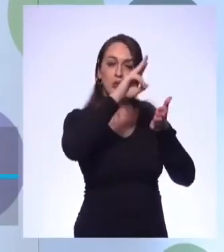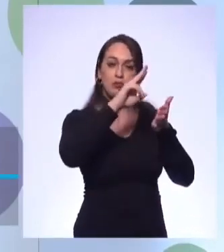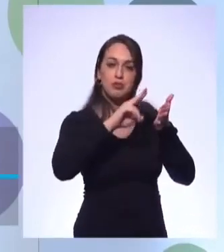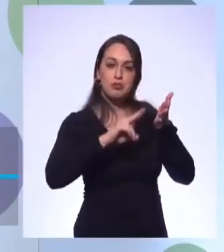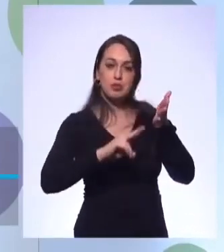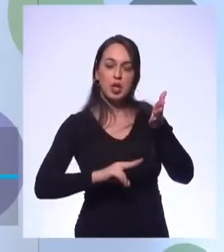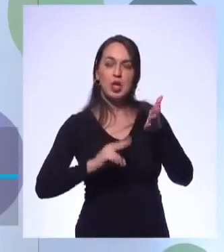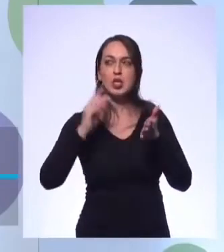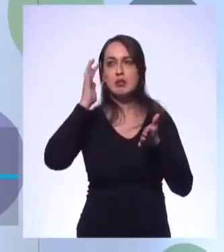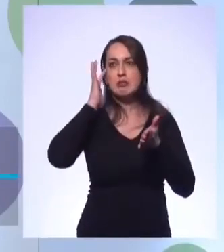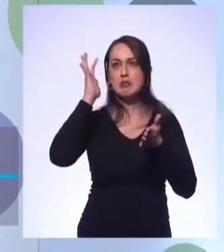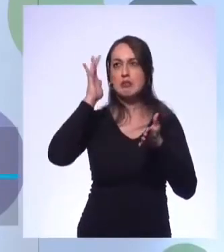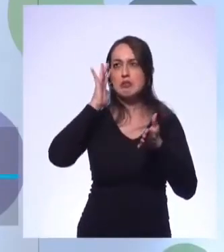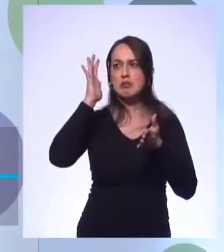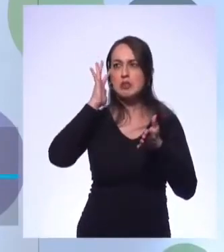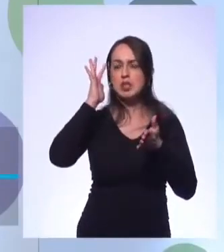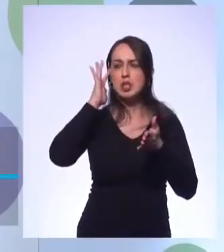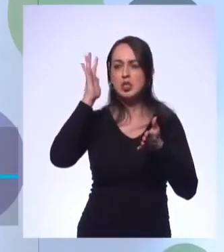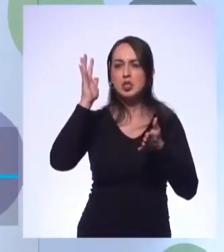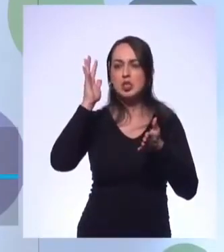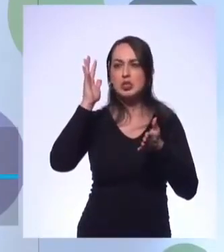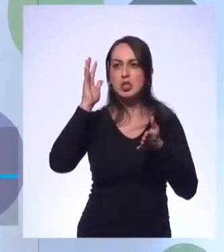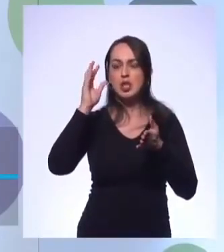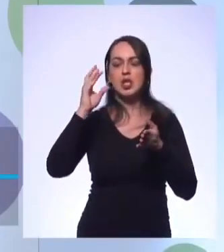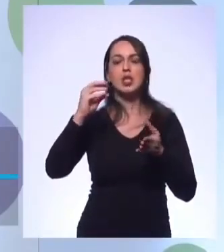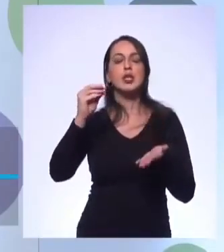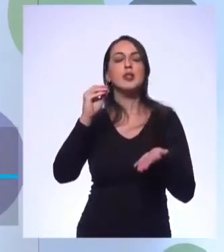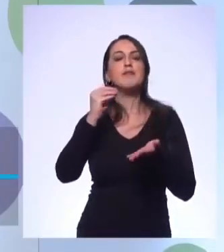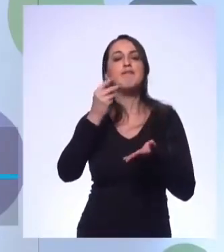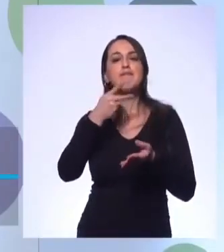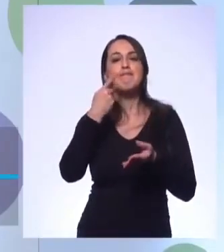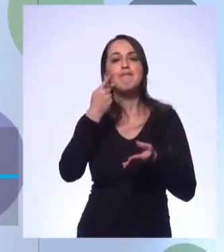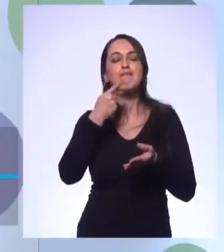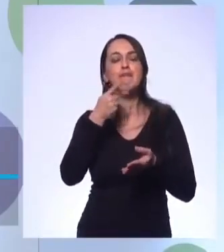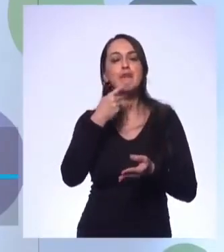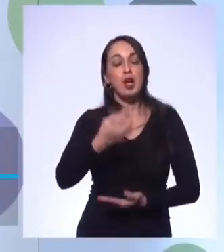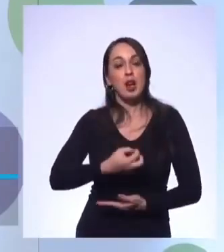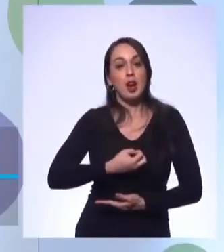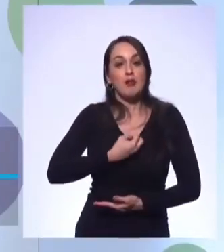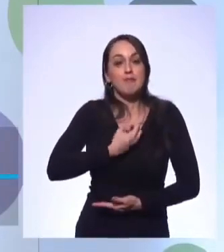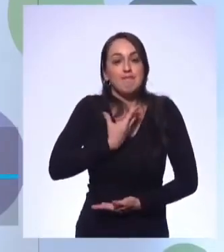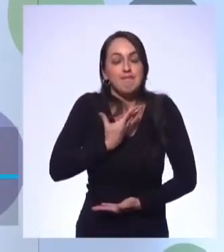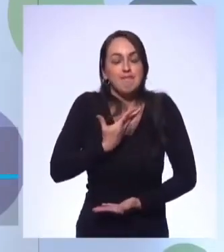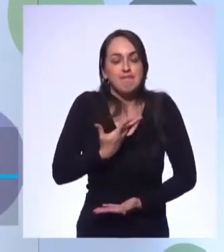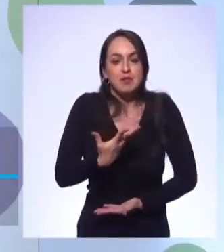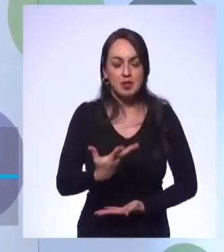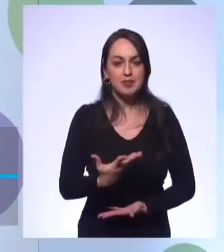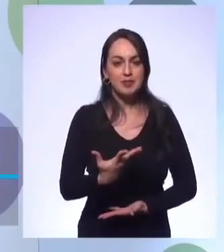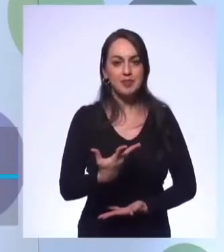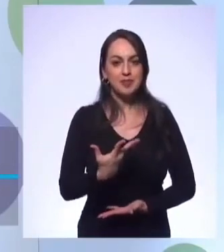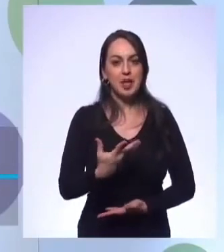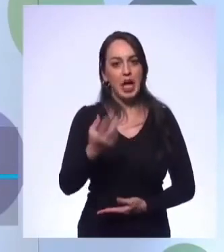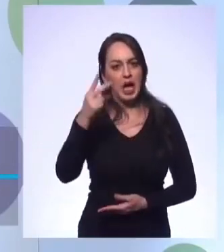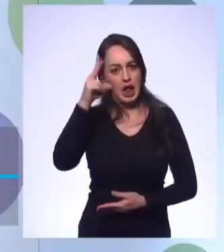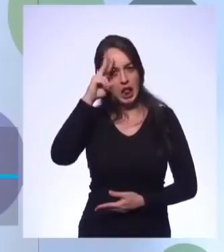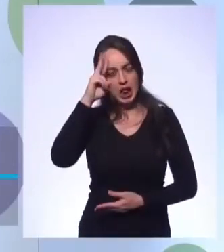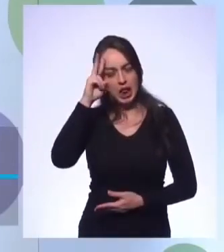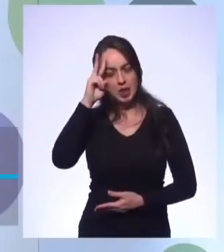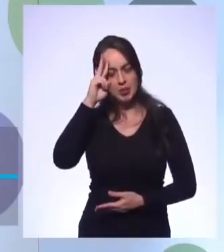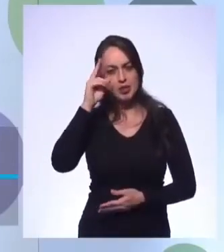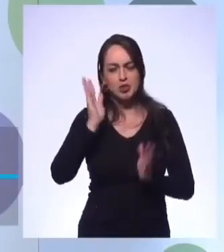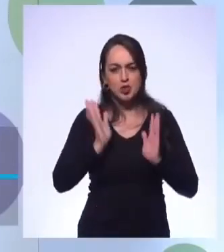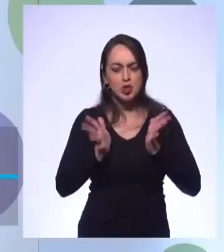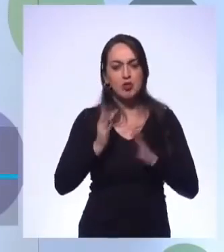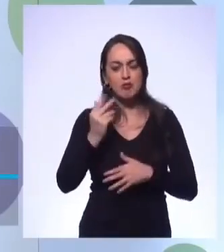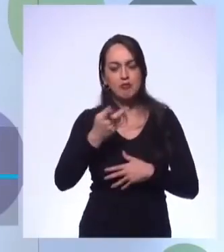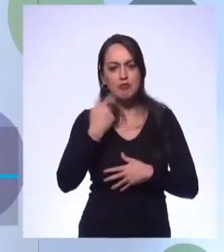como seria e tentei colocar na minha voz a emoção que aquele poema me causou. Porque lembra que a gente falou sobre a força das palavras?